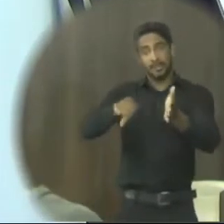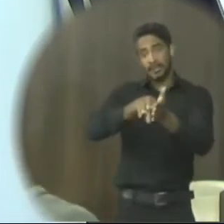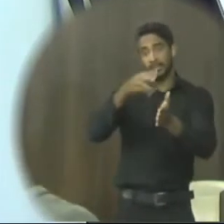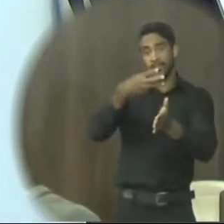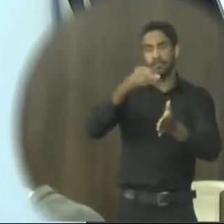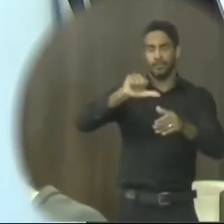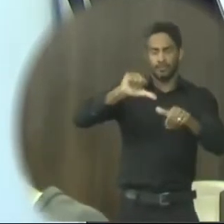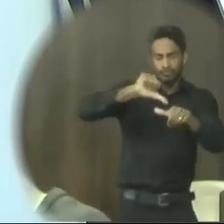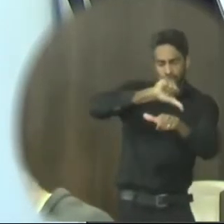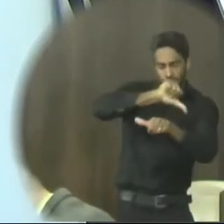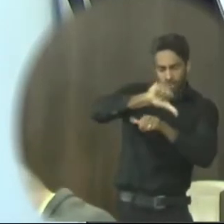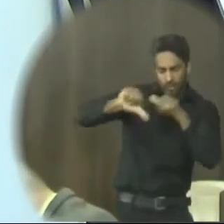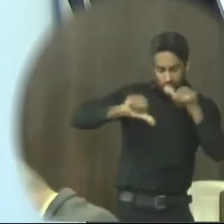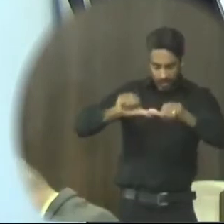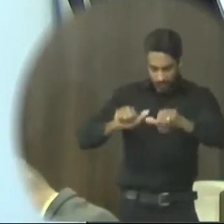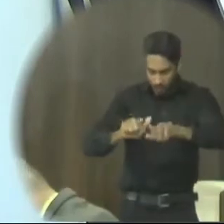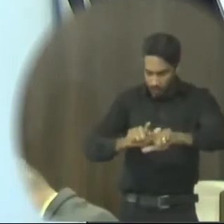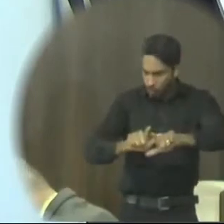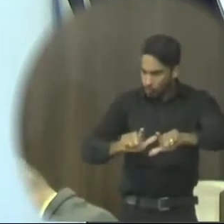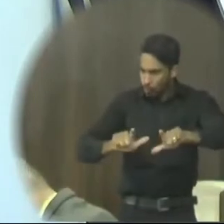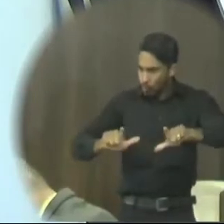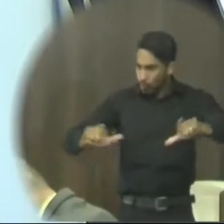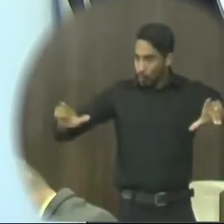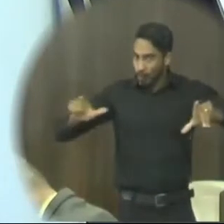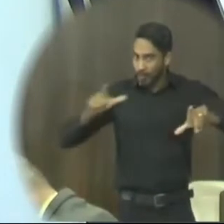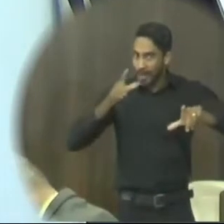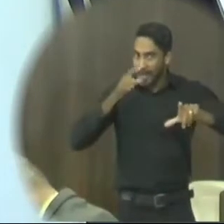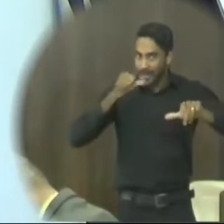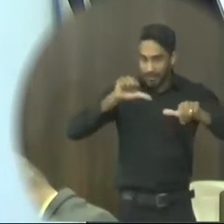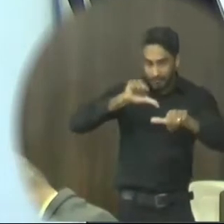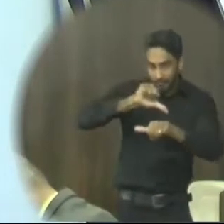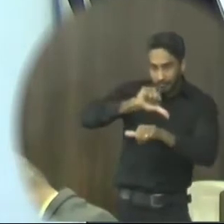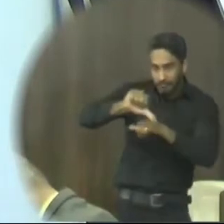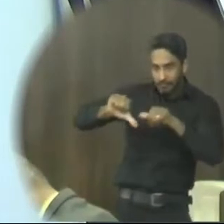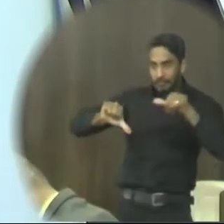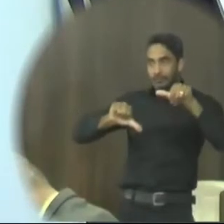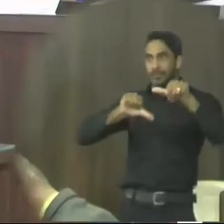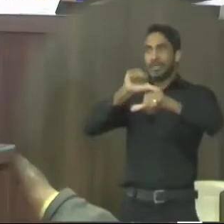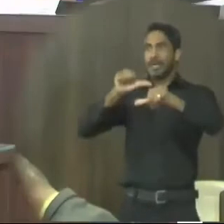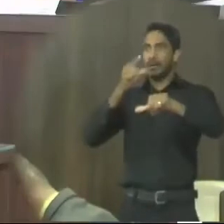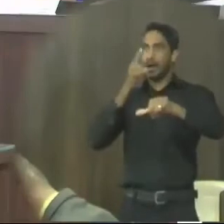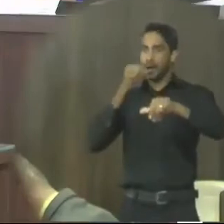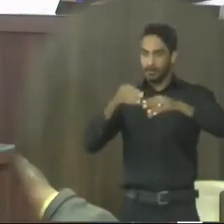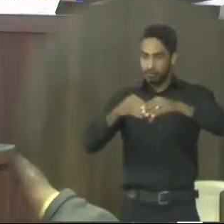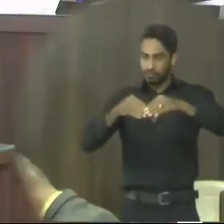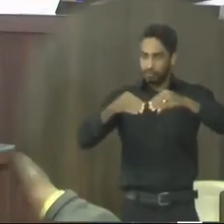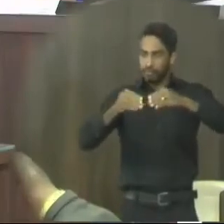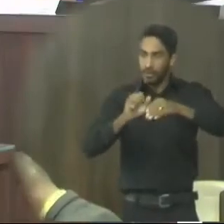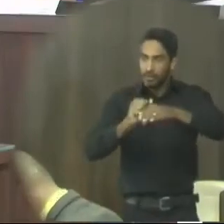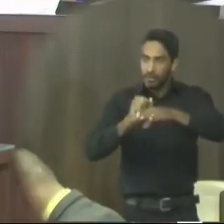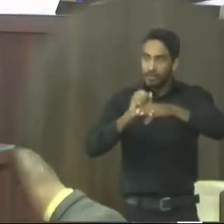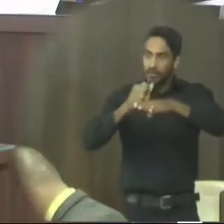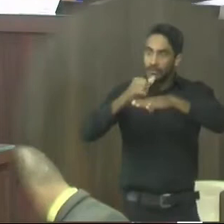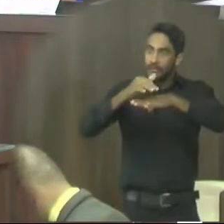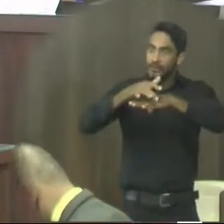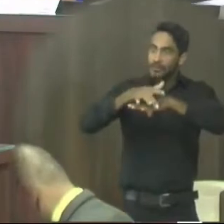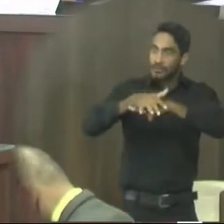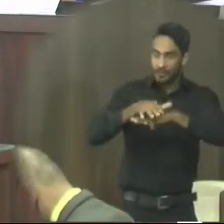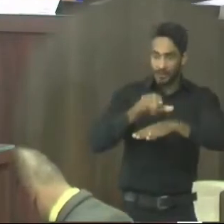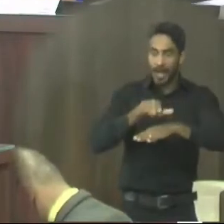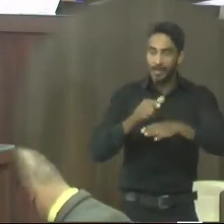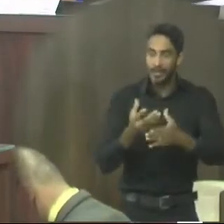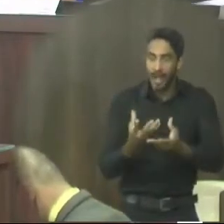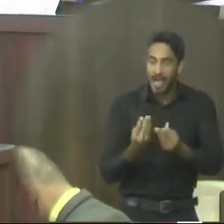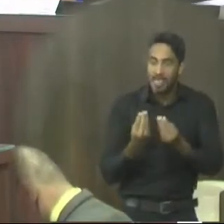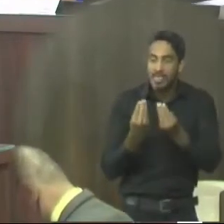Transforma o deserto em açudes e a terra ressecada em fontes. Ali ele assenta os famintos,